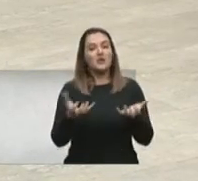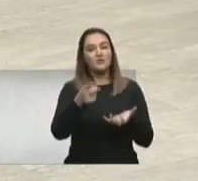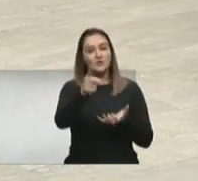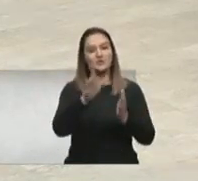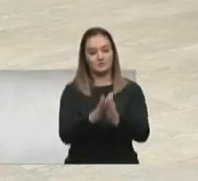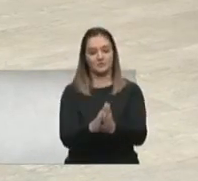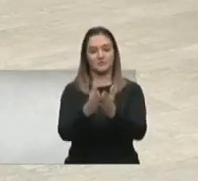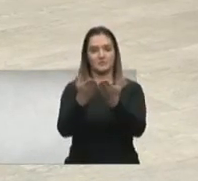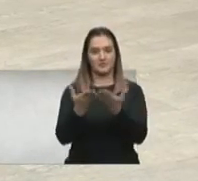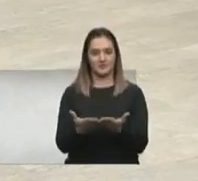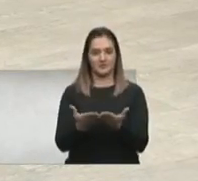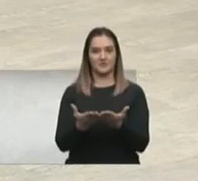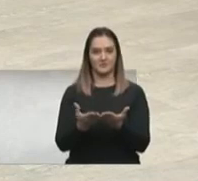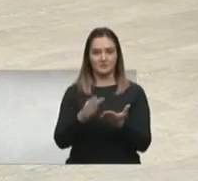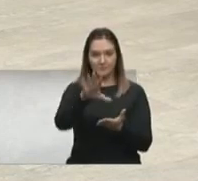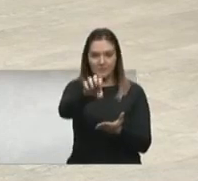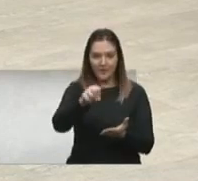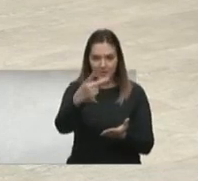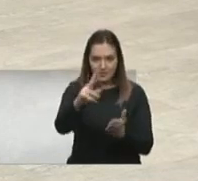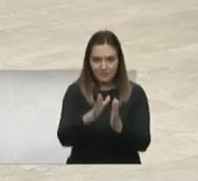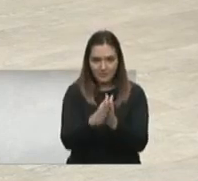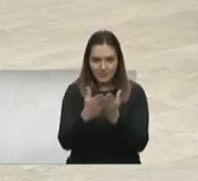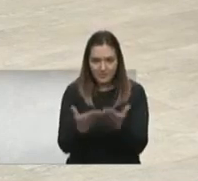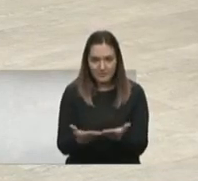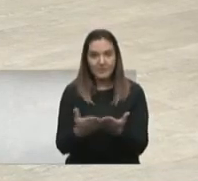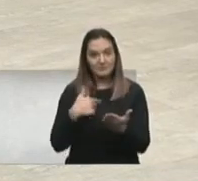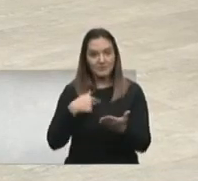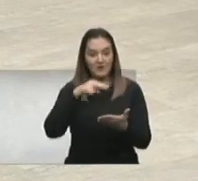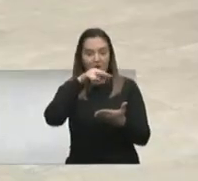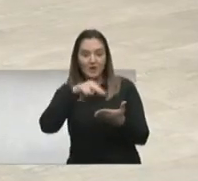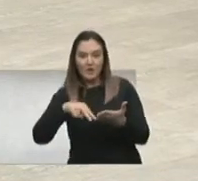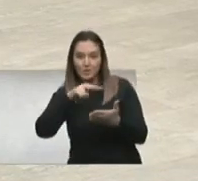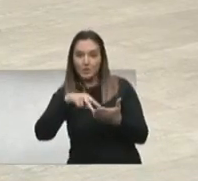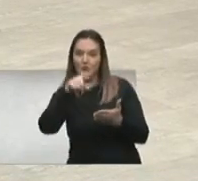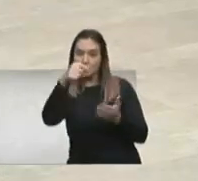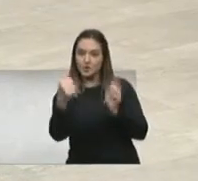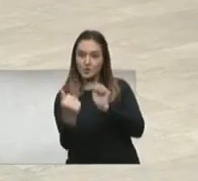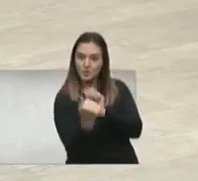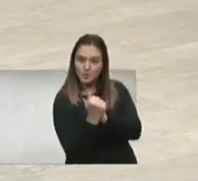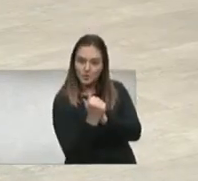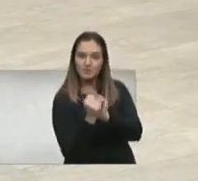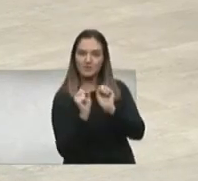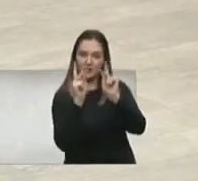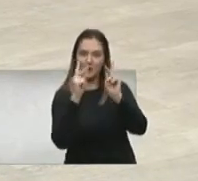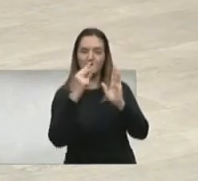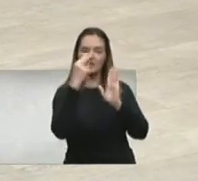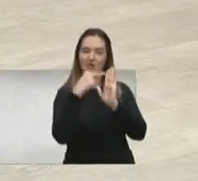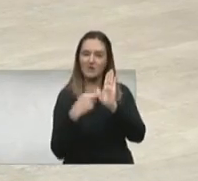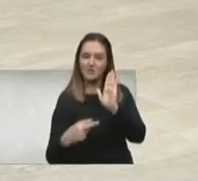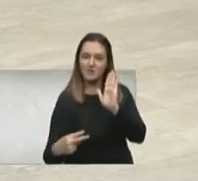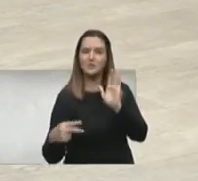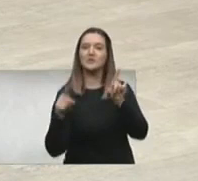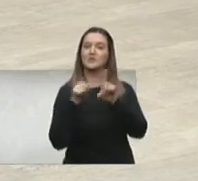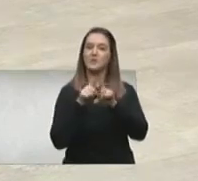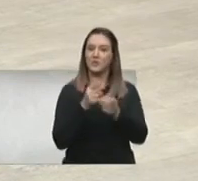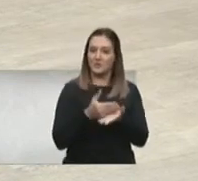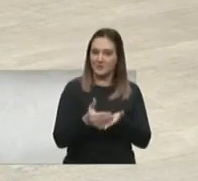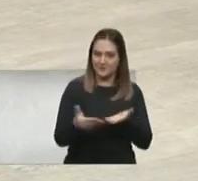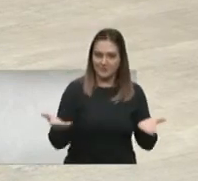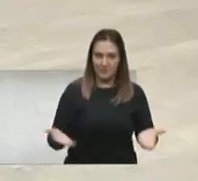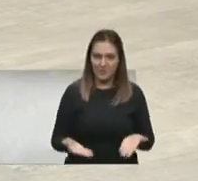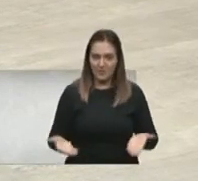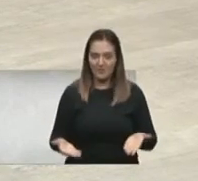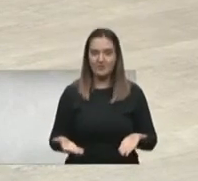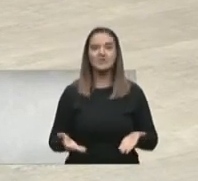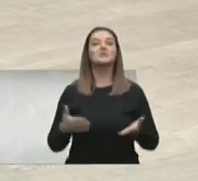você pegue a sua Bíblia e me acompanhe nas leituras e nos versos que nós vamos mencionar a partir de agora.